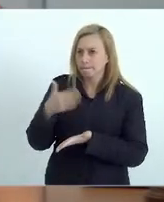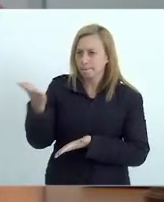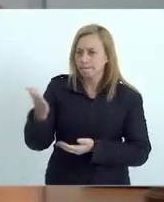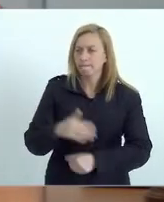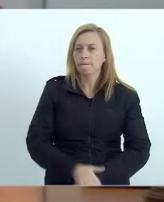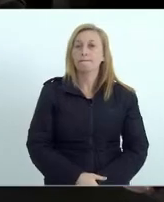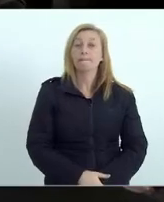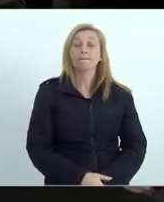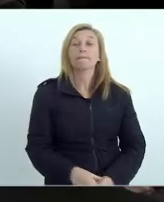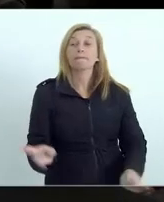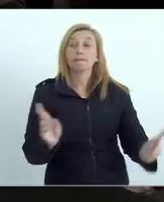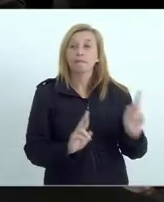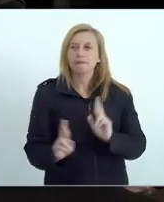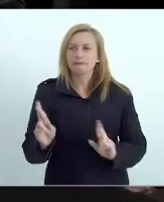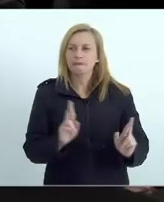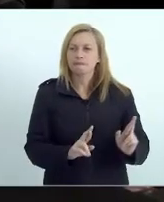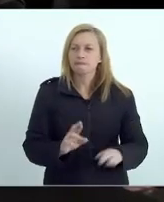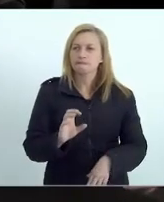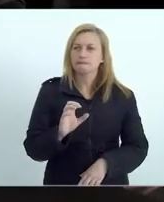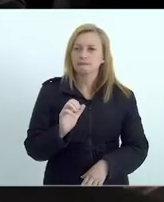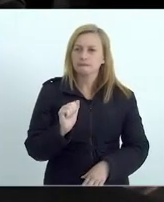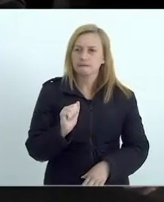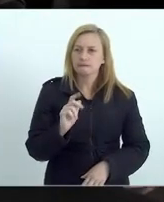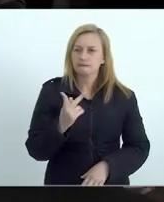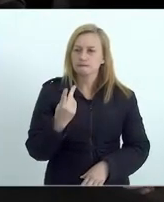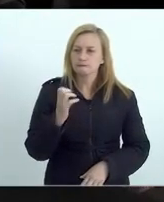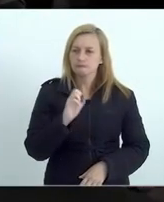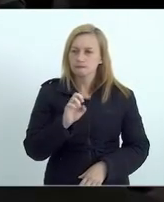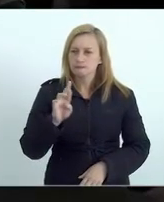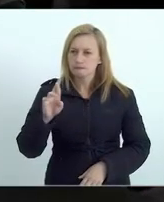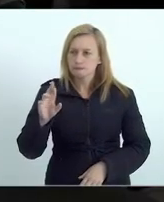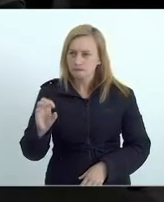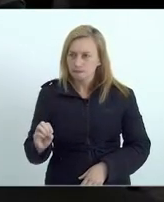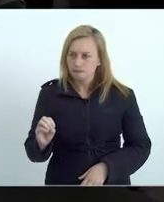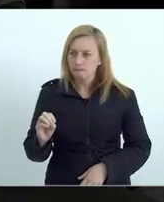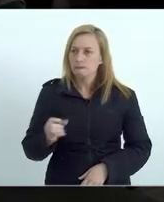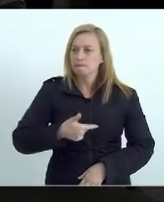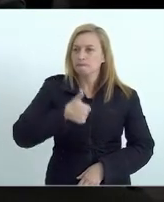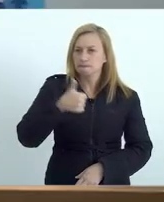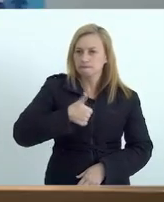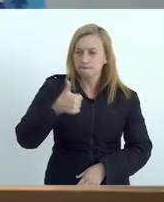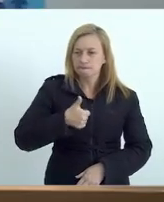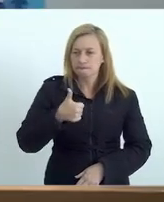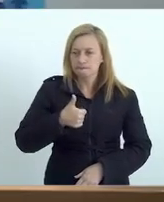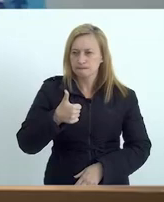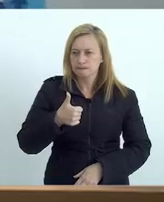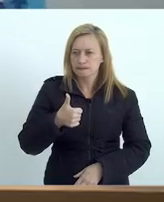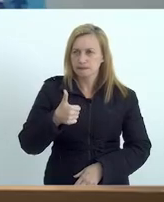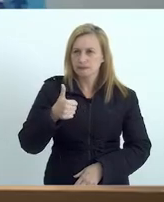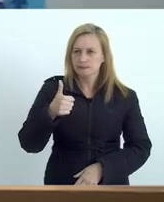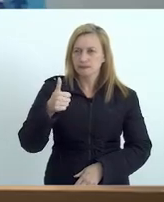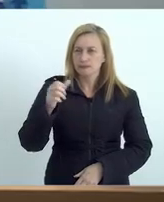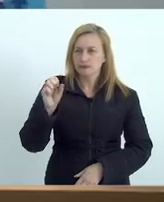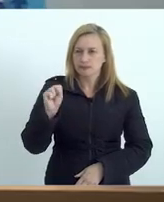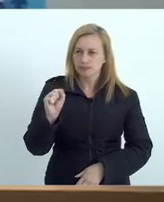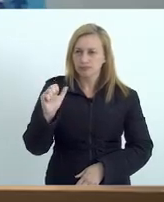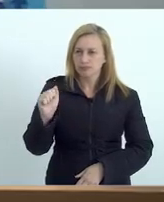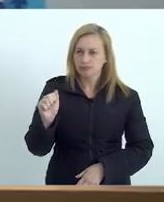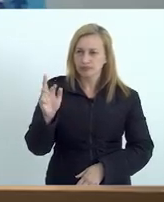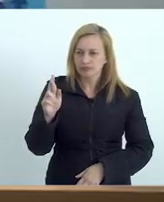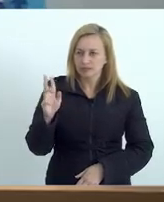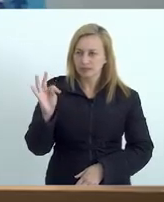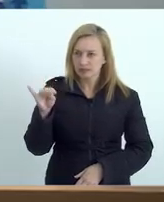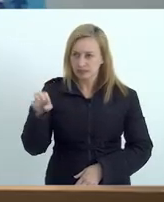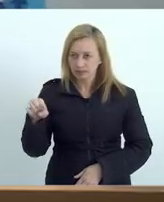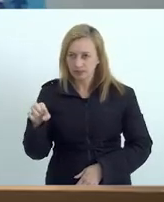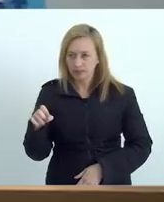em relação ao shoe que nós chamamos que é o primeiro sargento Subtenente que está habilitado para prestar